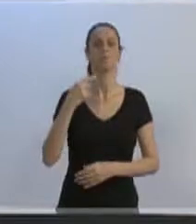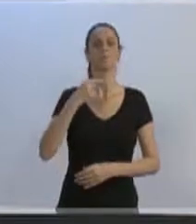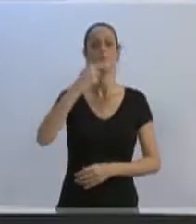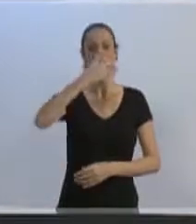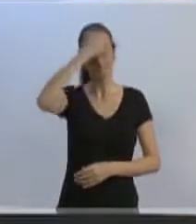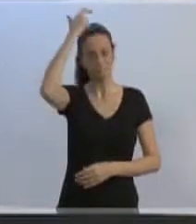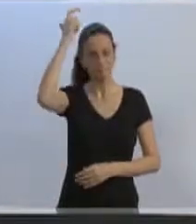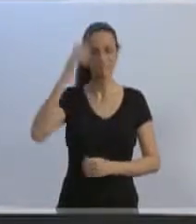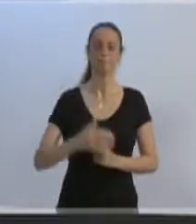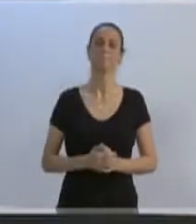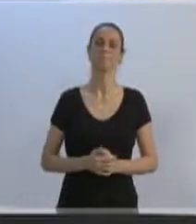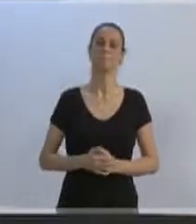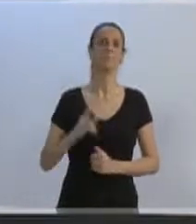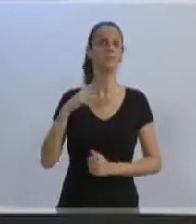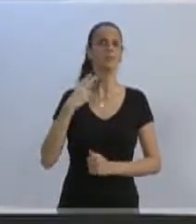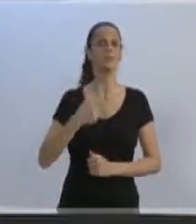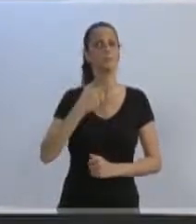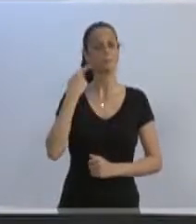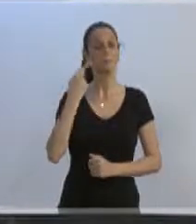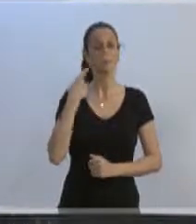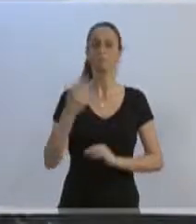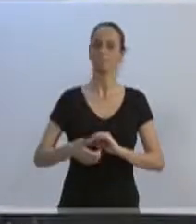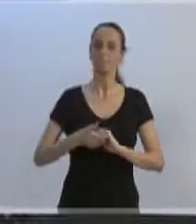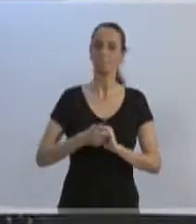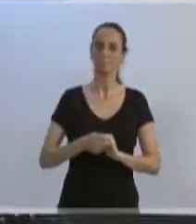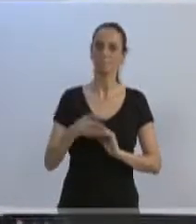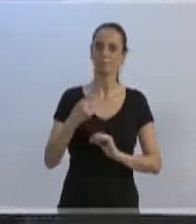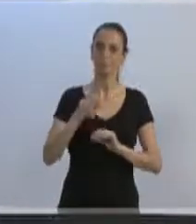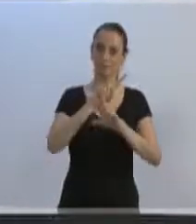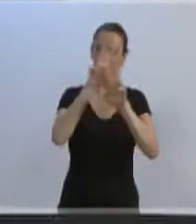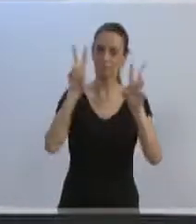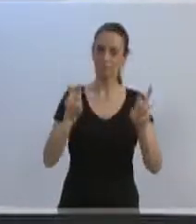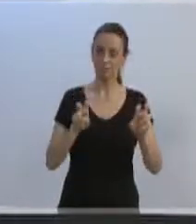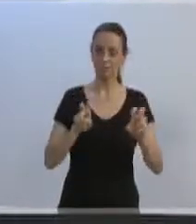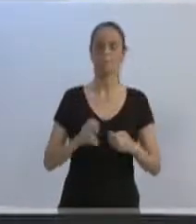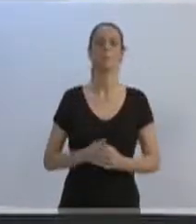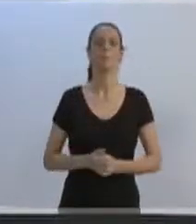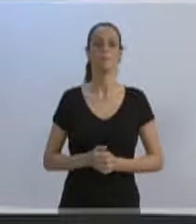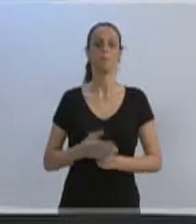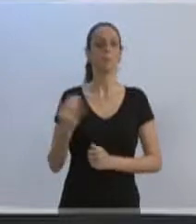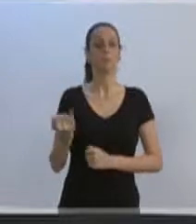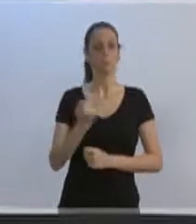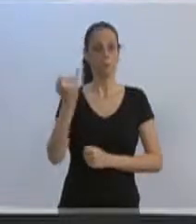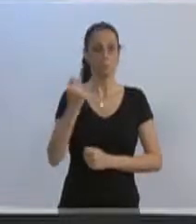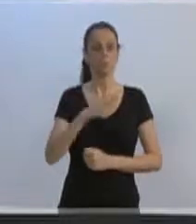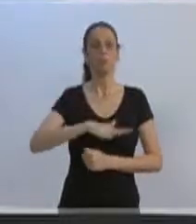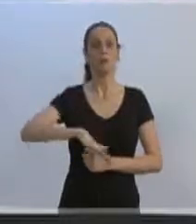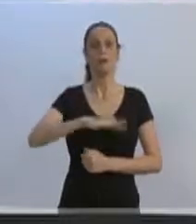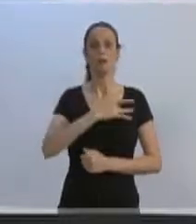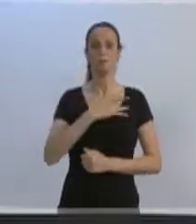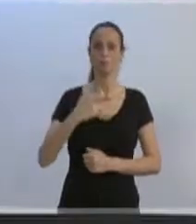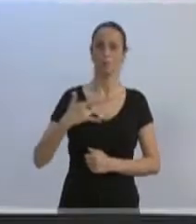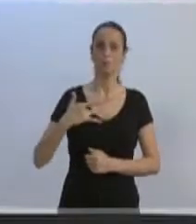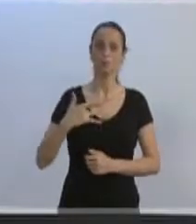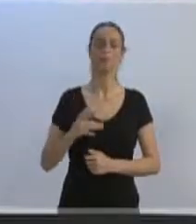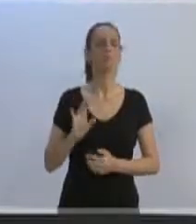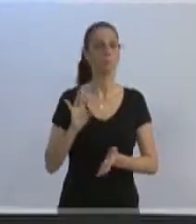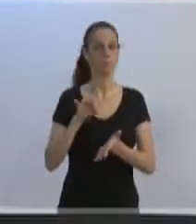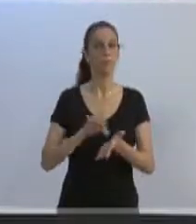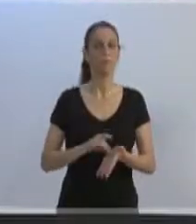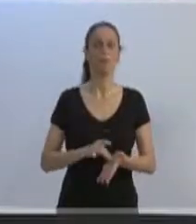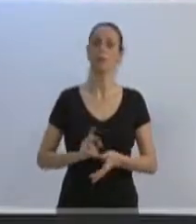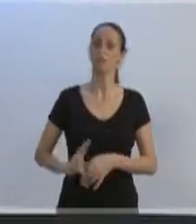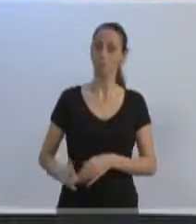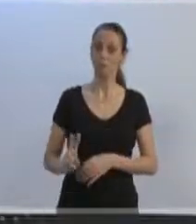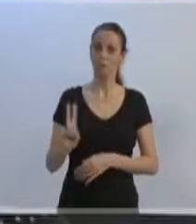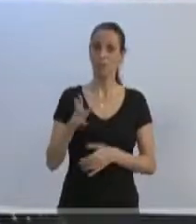marcelo era complementado pelo pronunciamento com excelência sempre aborda bem as questões da área da saúde e de fato valorizar